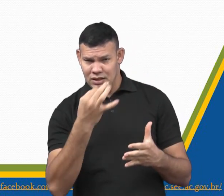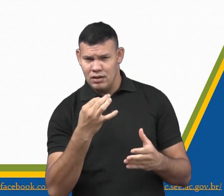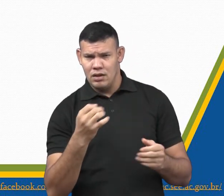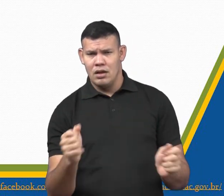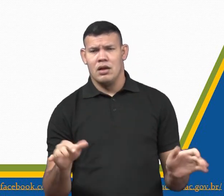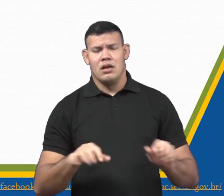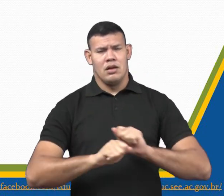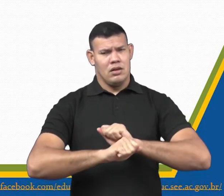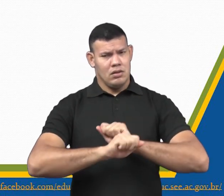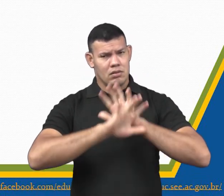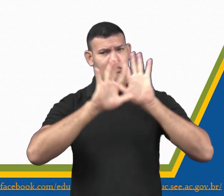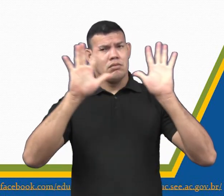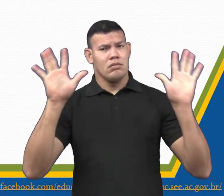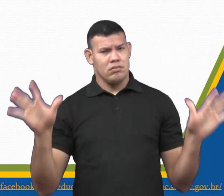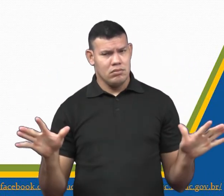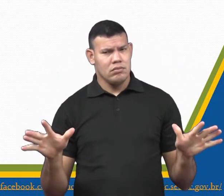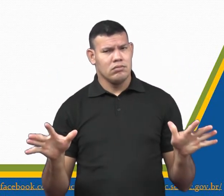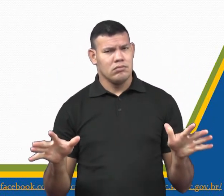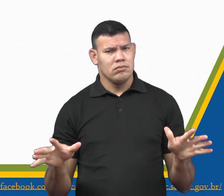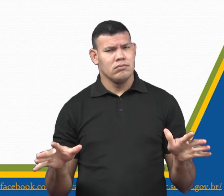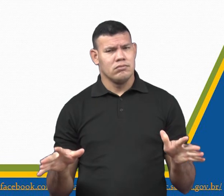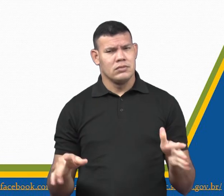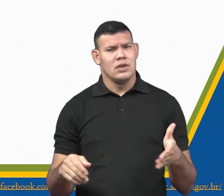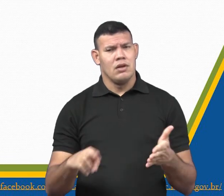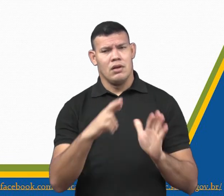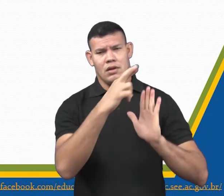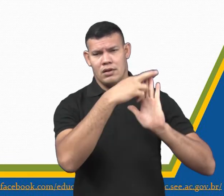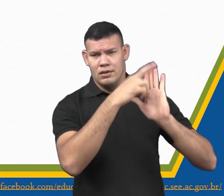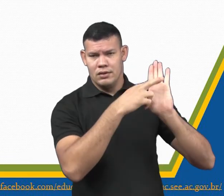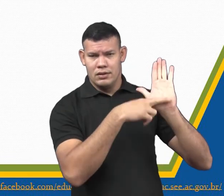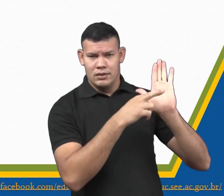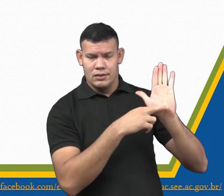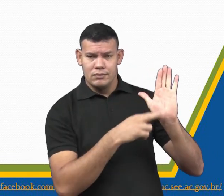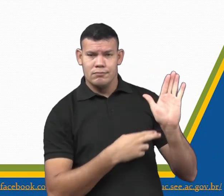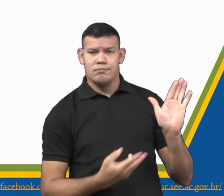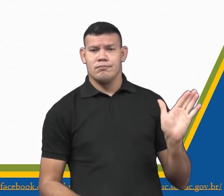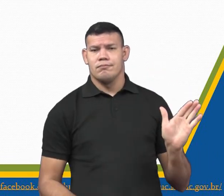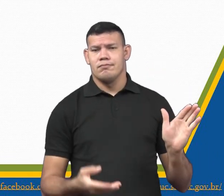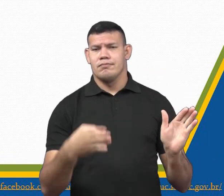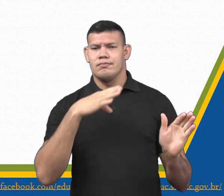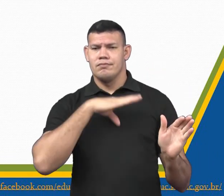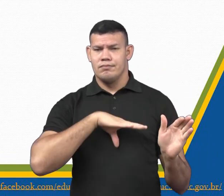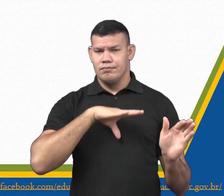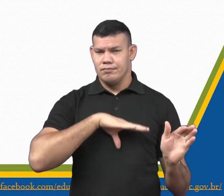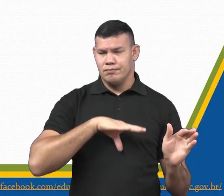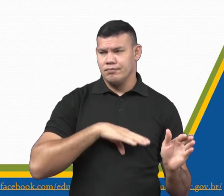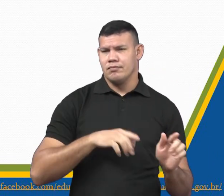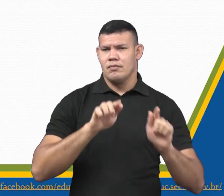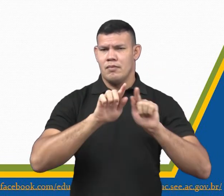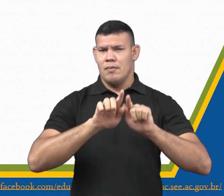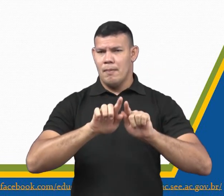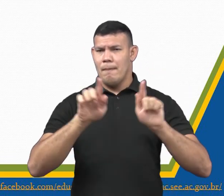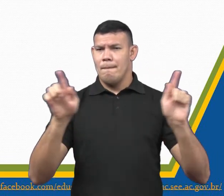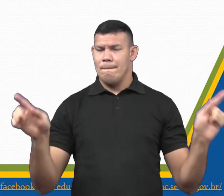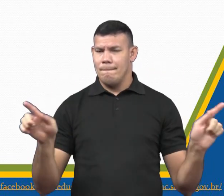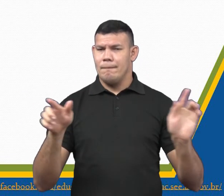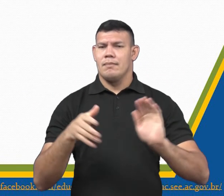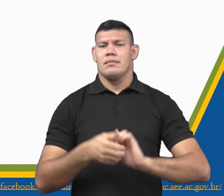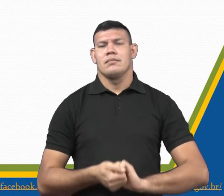dessas premissas e o uso correto das normas gramaticais, tais como a coerência e a coesão.